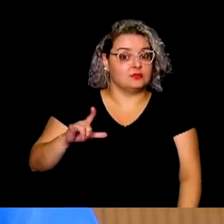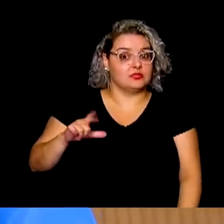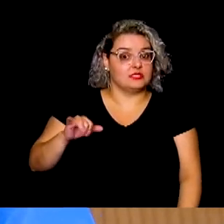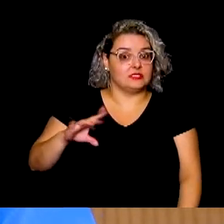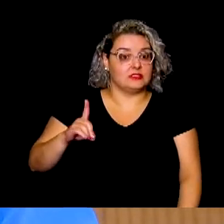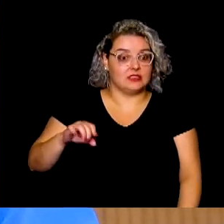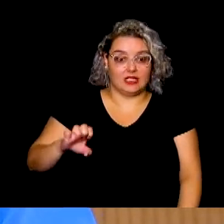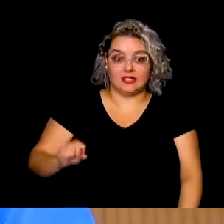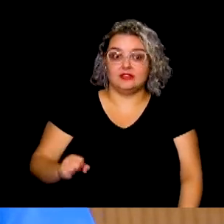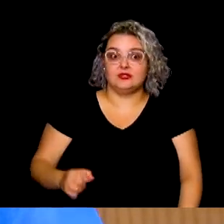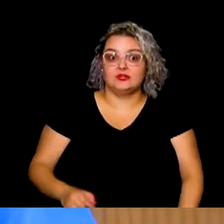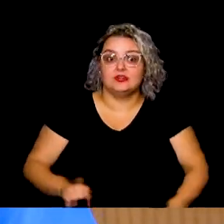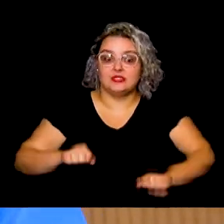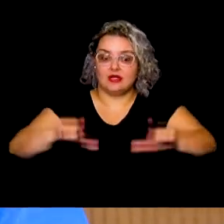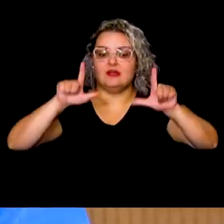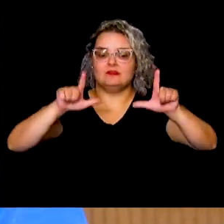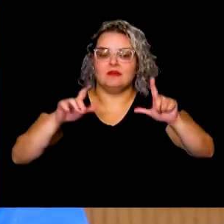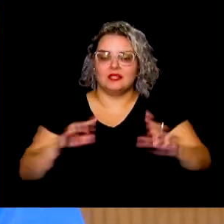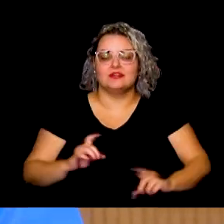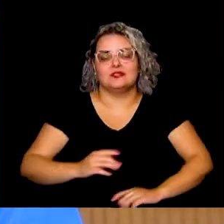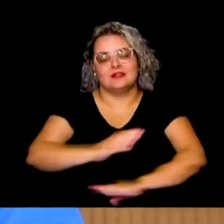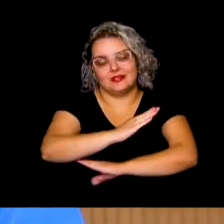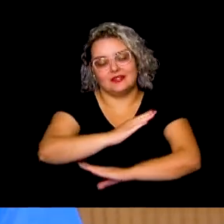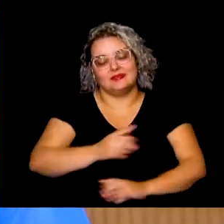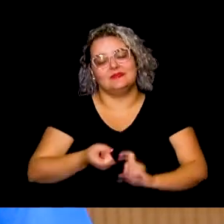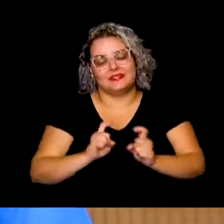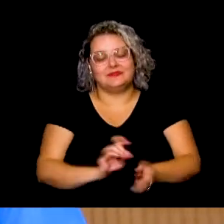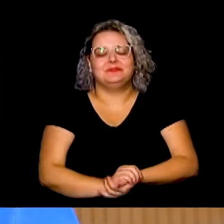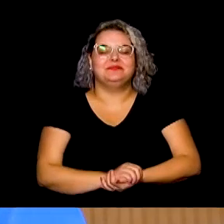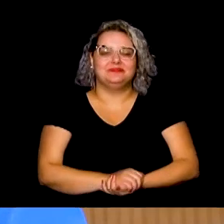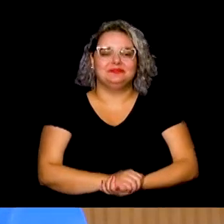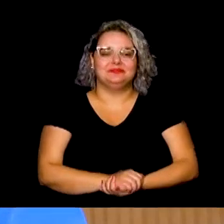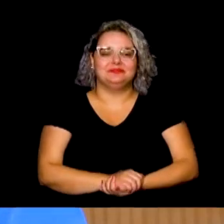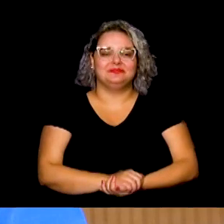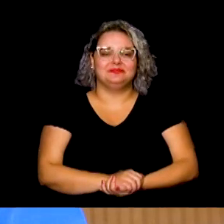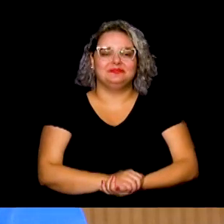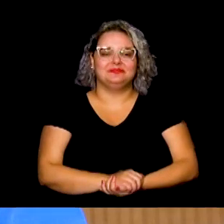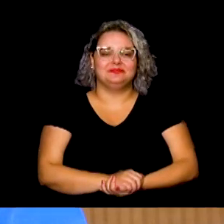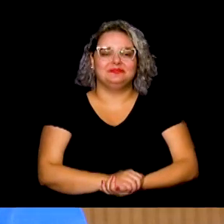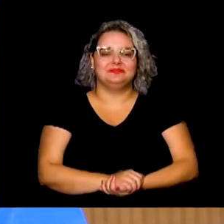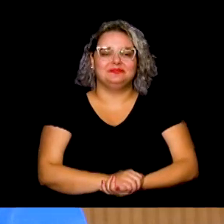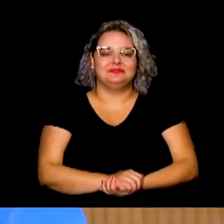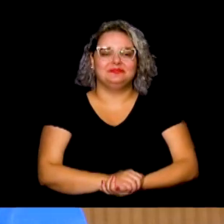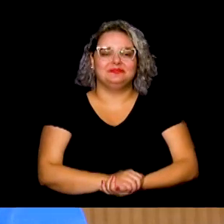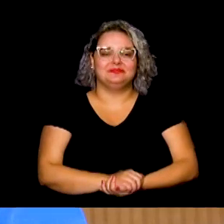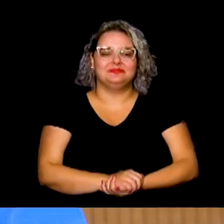credibilidade da câmara percebi essa disposição em todos os vereadores na reunião de hoje